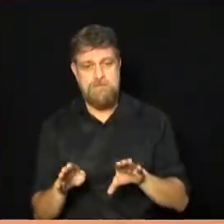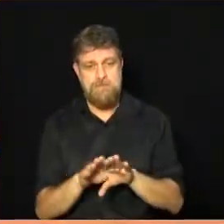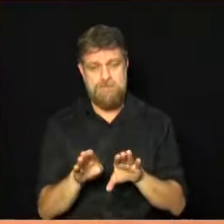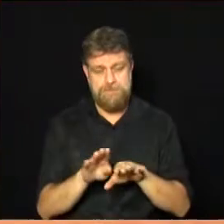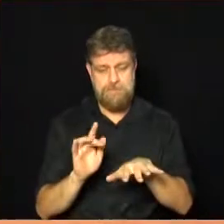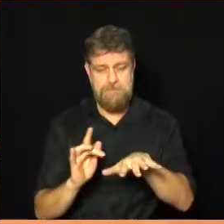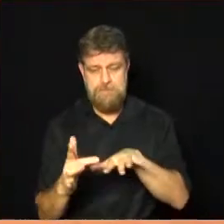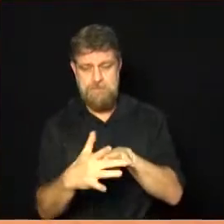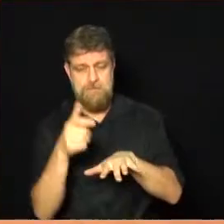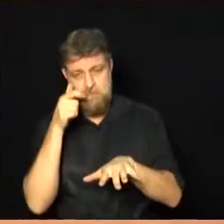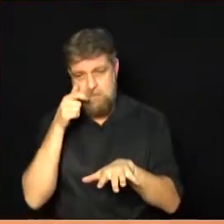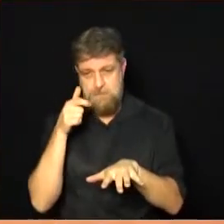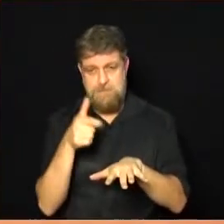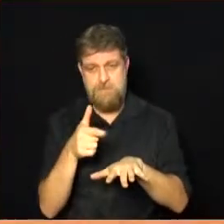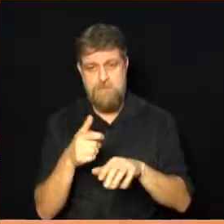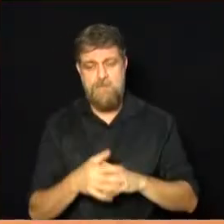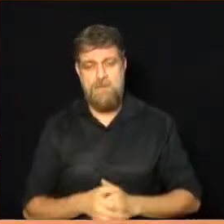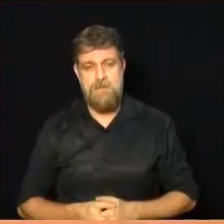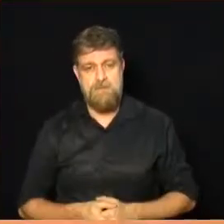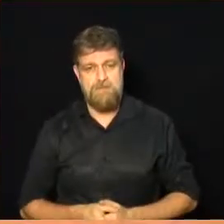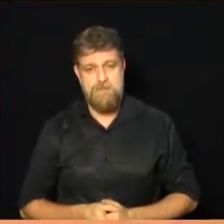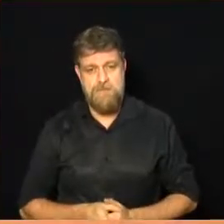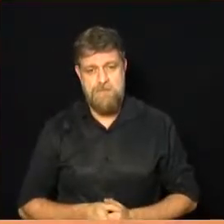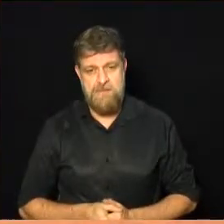redes sociais. Tá?